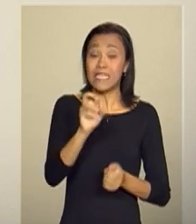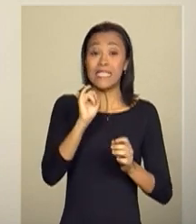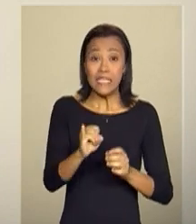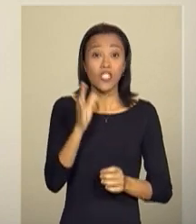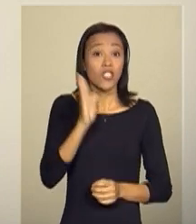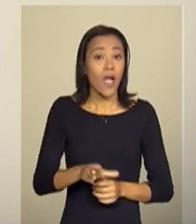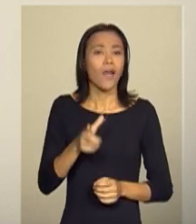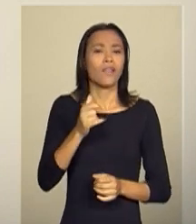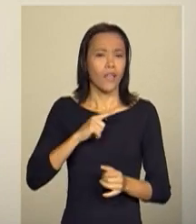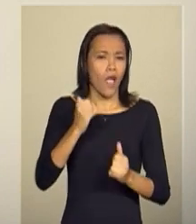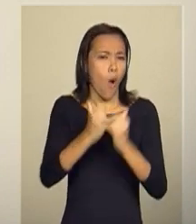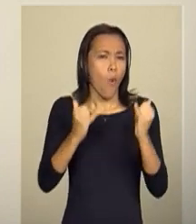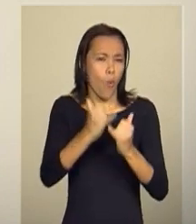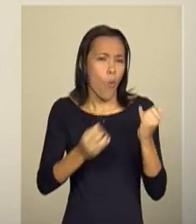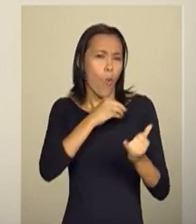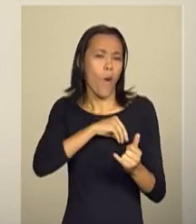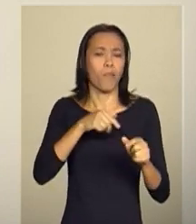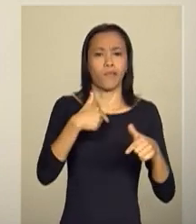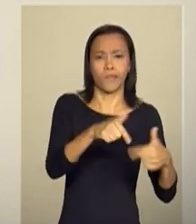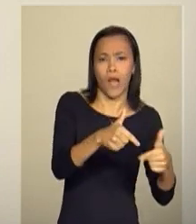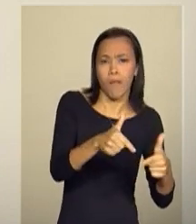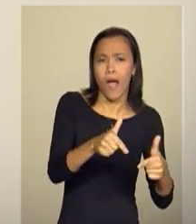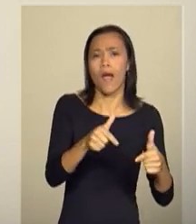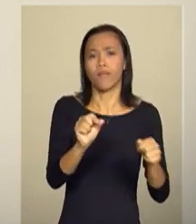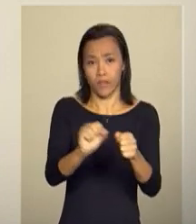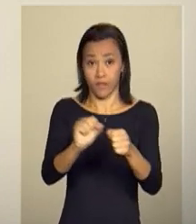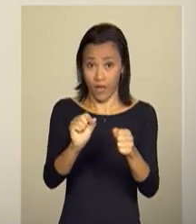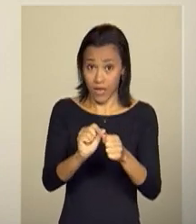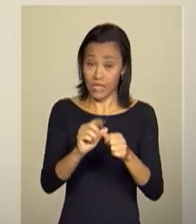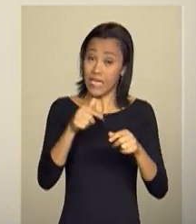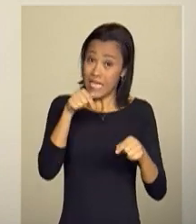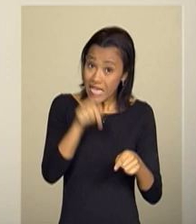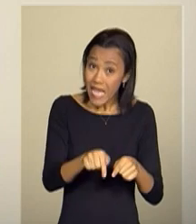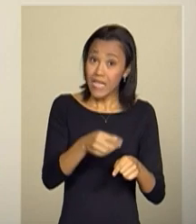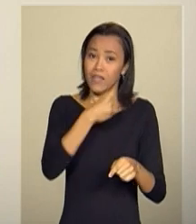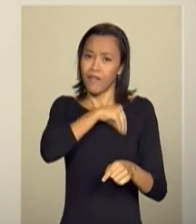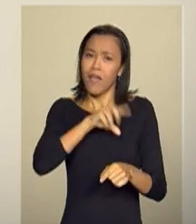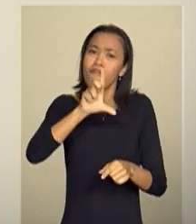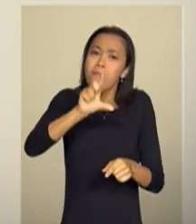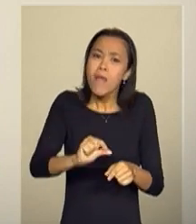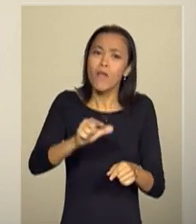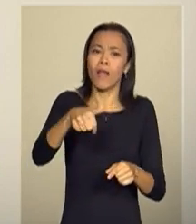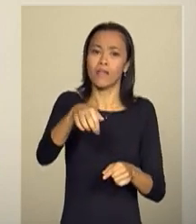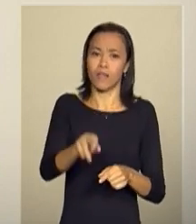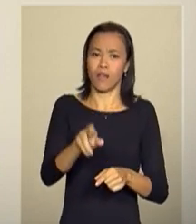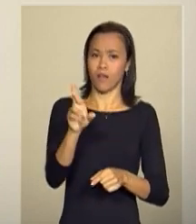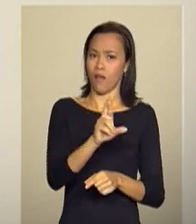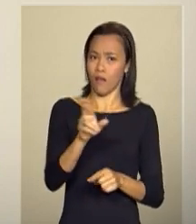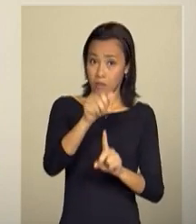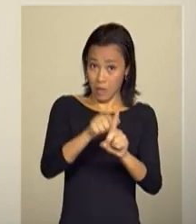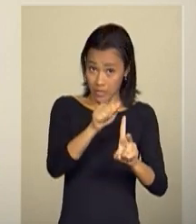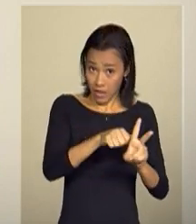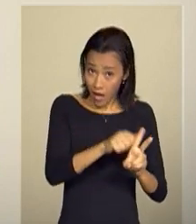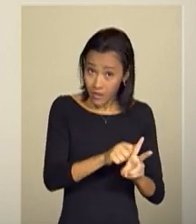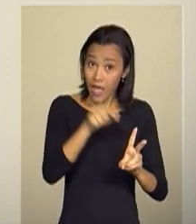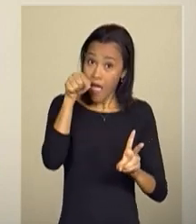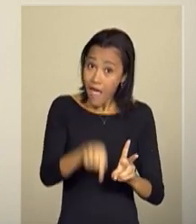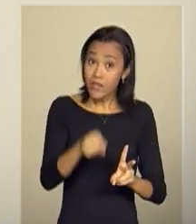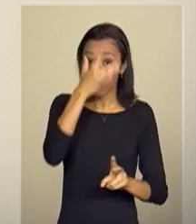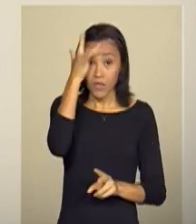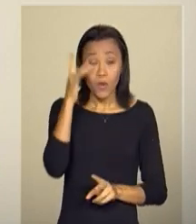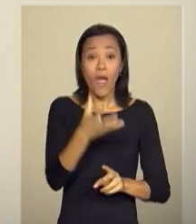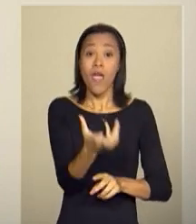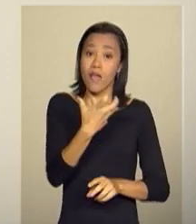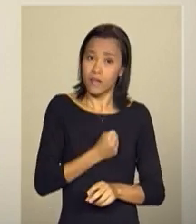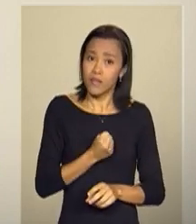se ela ganhar alguma Renda por algum trabalho que Exerça e essa renda for menor que r$ 0 mensais essa pessoa